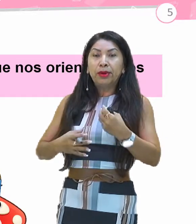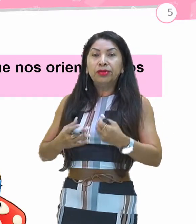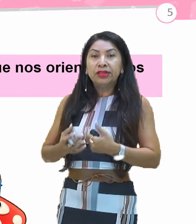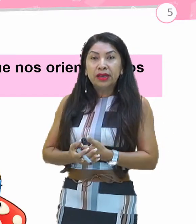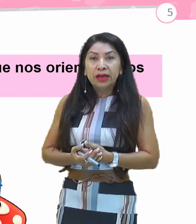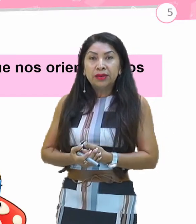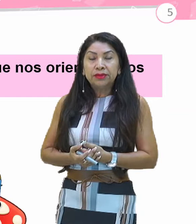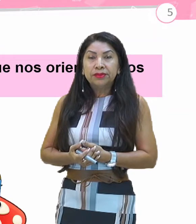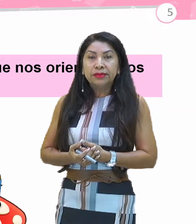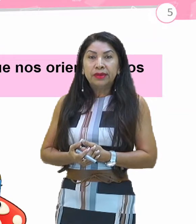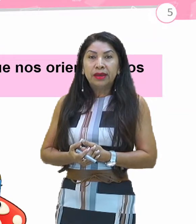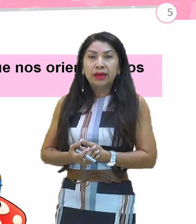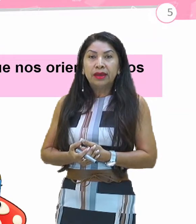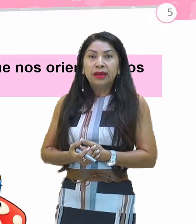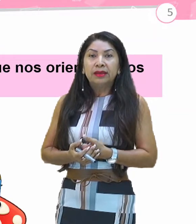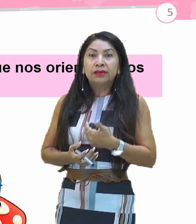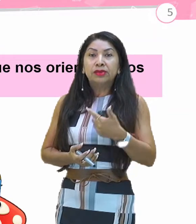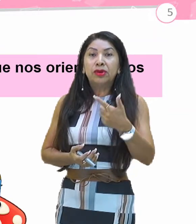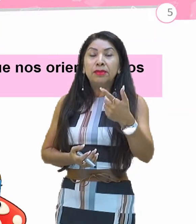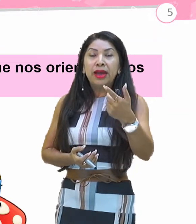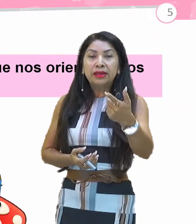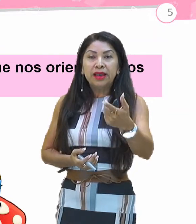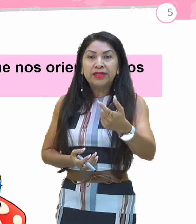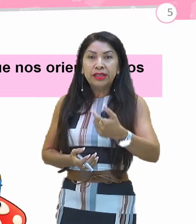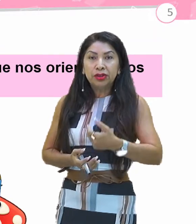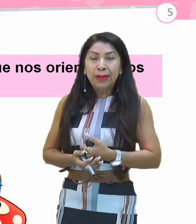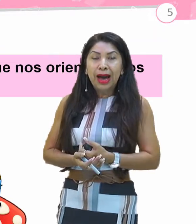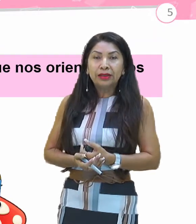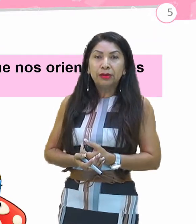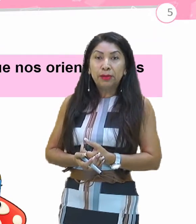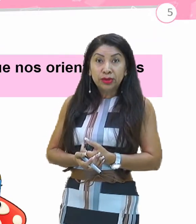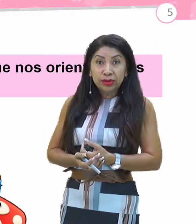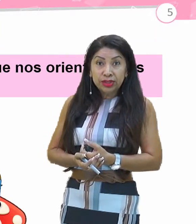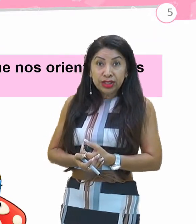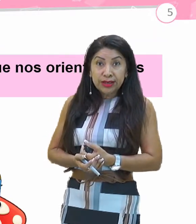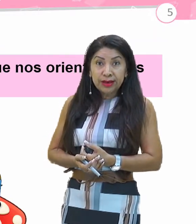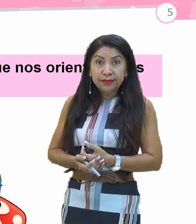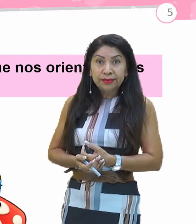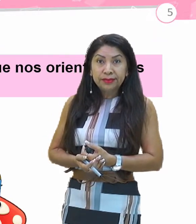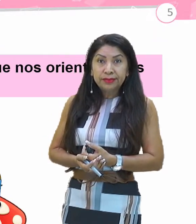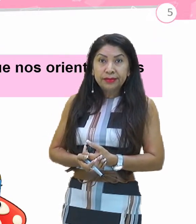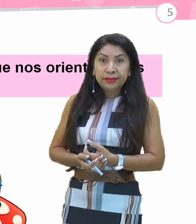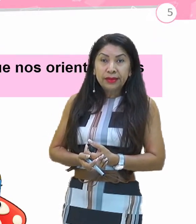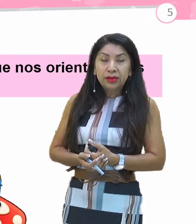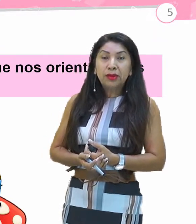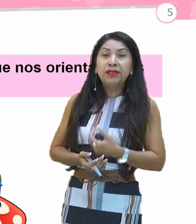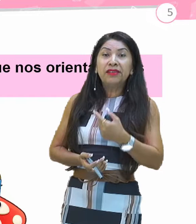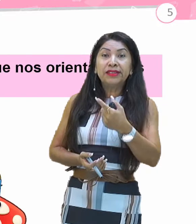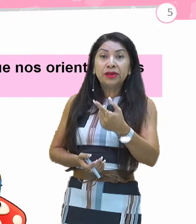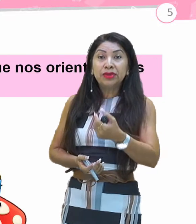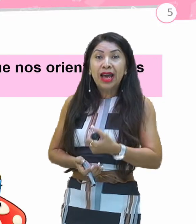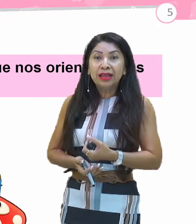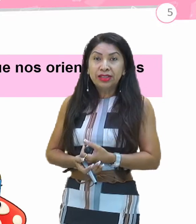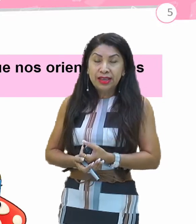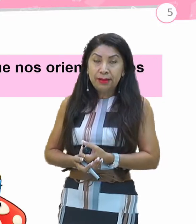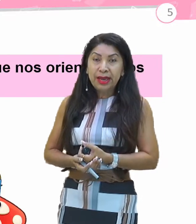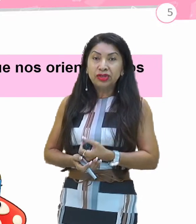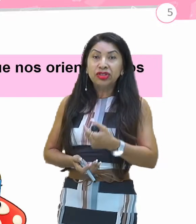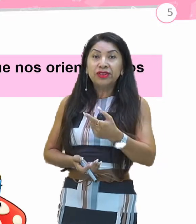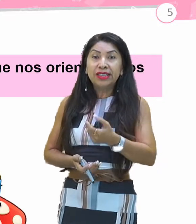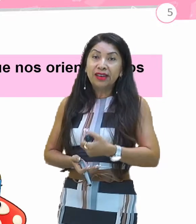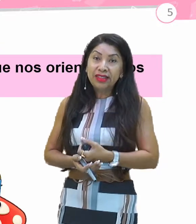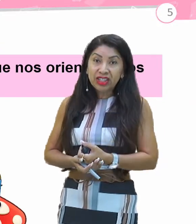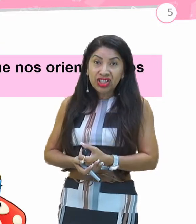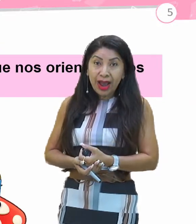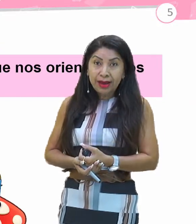A produção, né? Como é que deve ser tomado, a posologia, como deve ser cuidado esse remédio,